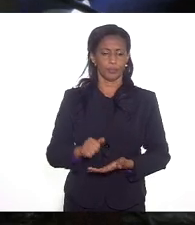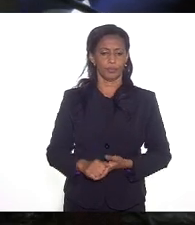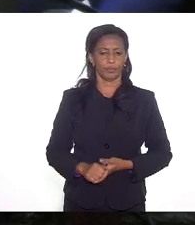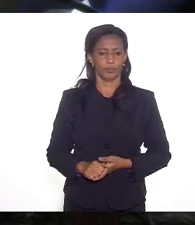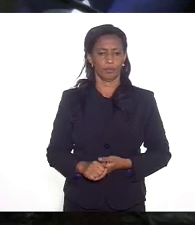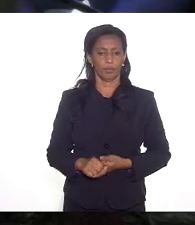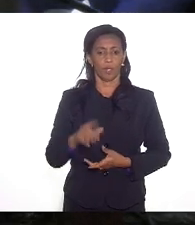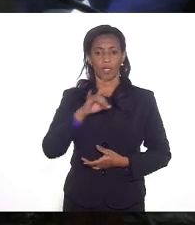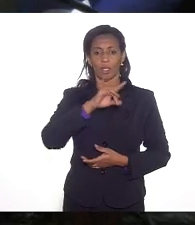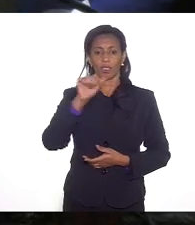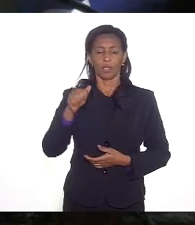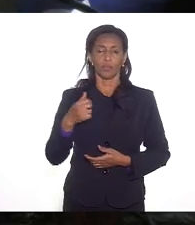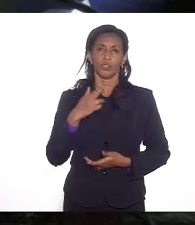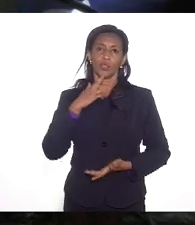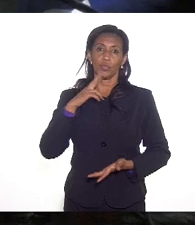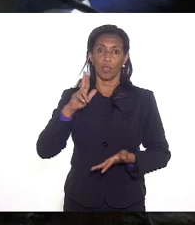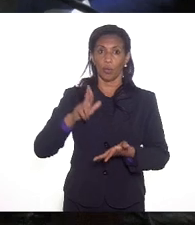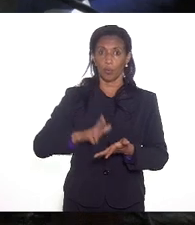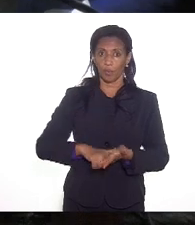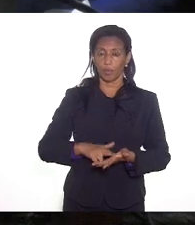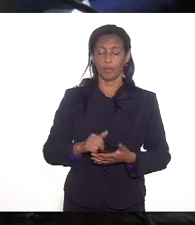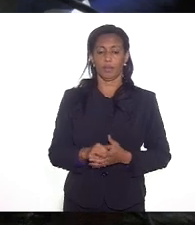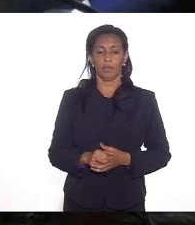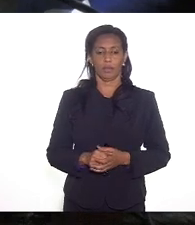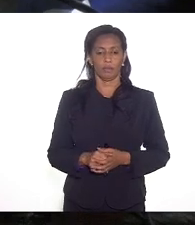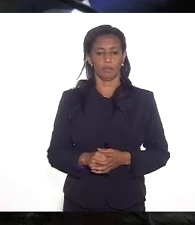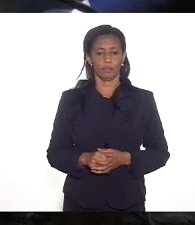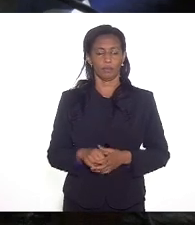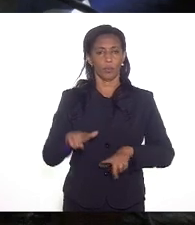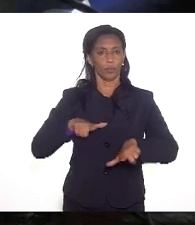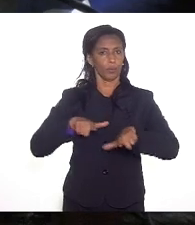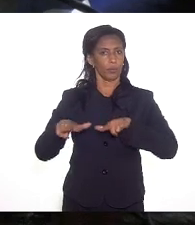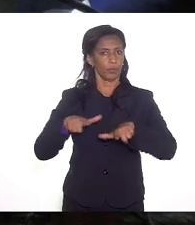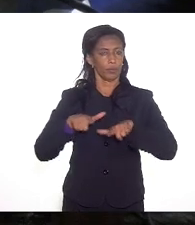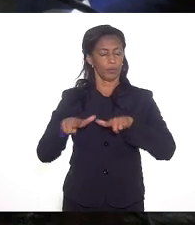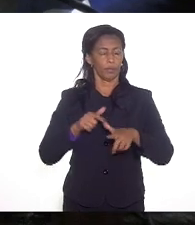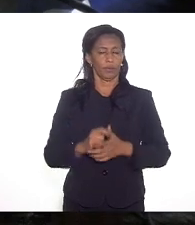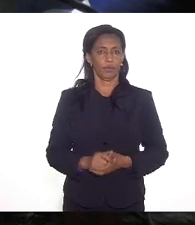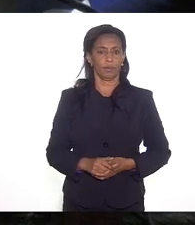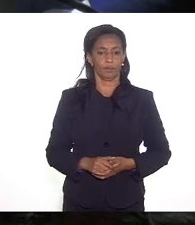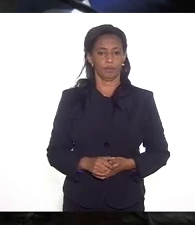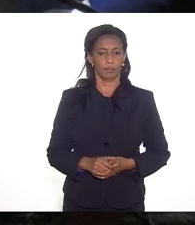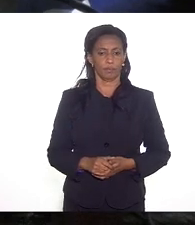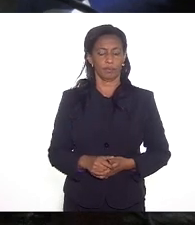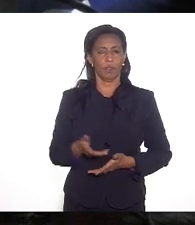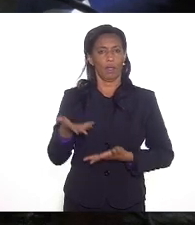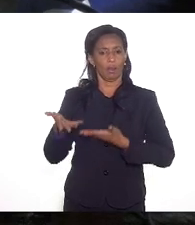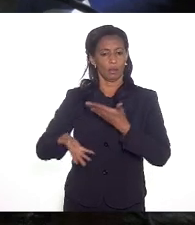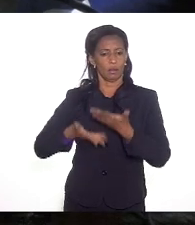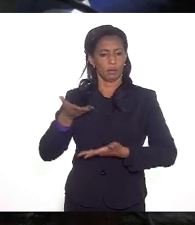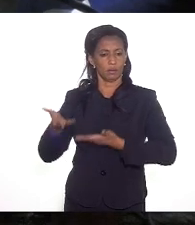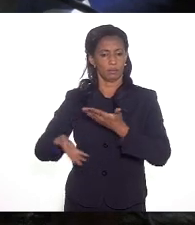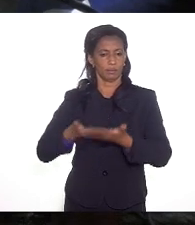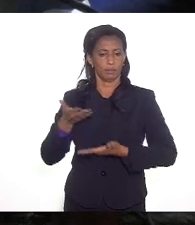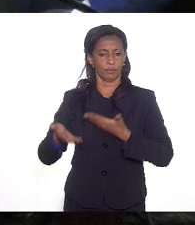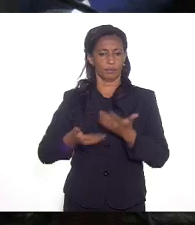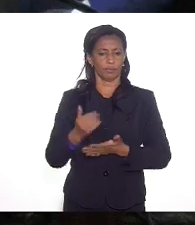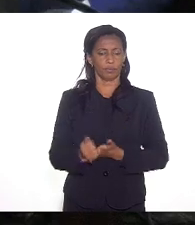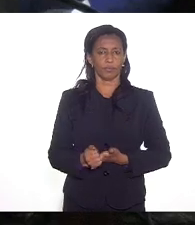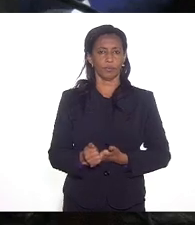é o dia de reconhecermos o trabalho a dedicação